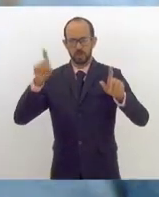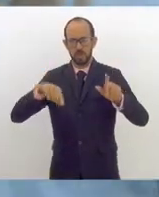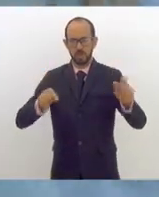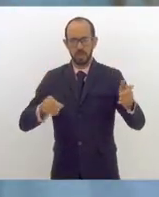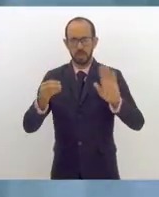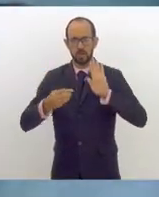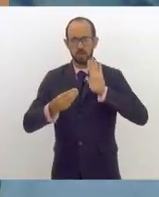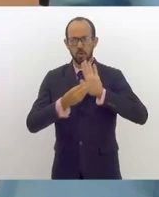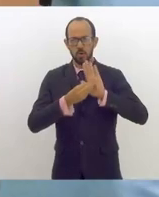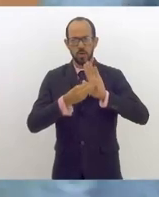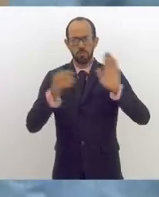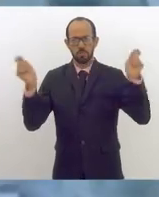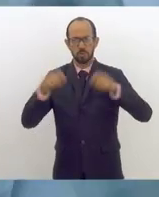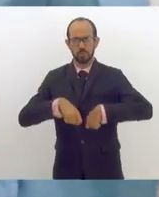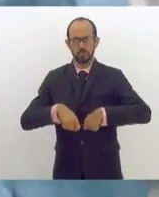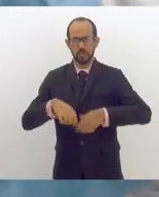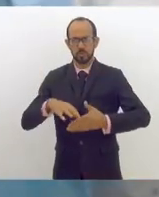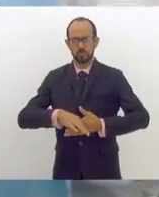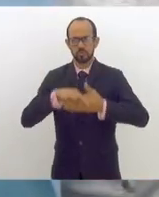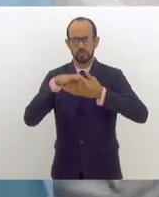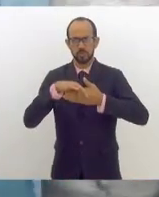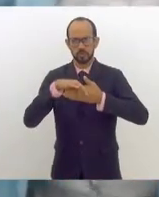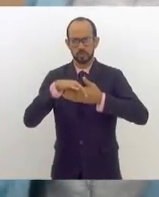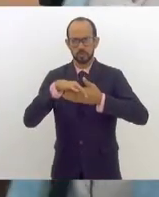dos líderes partidários